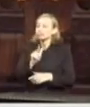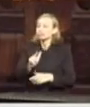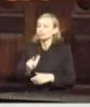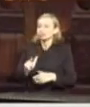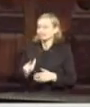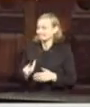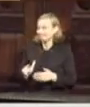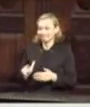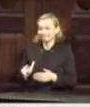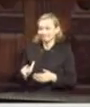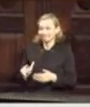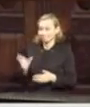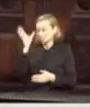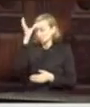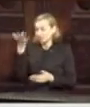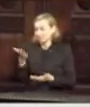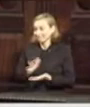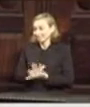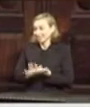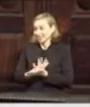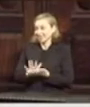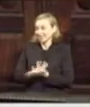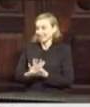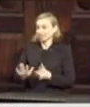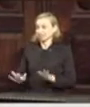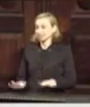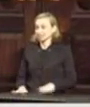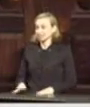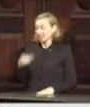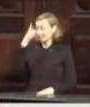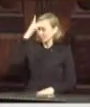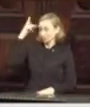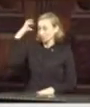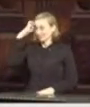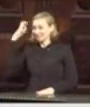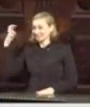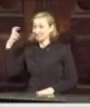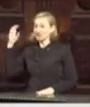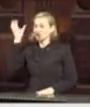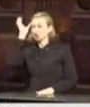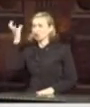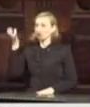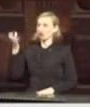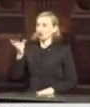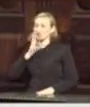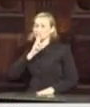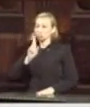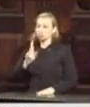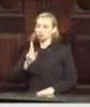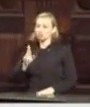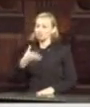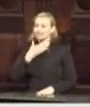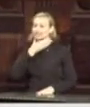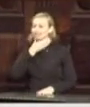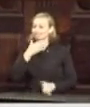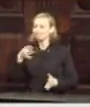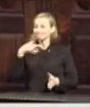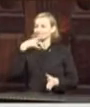crise e os sábios resolveram dar uma resposta para a crise do